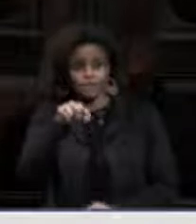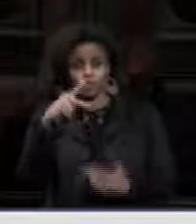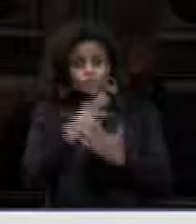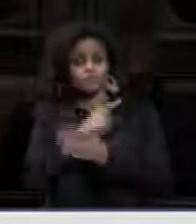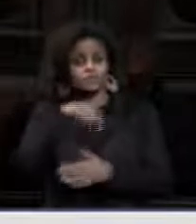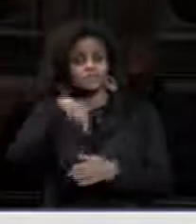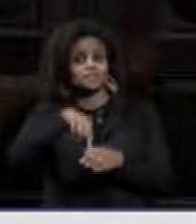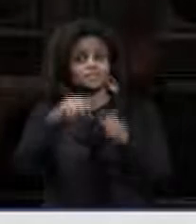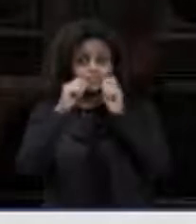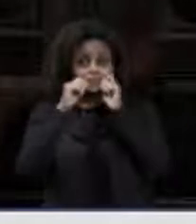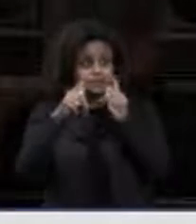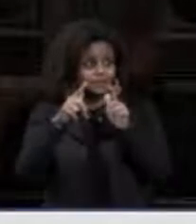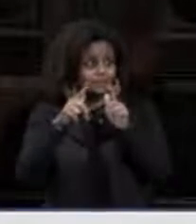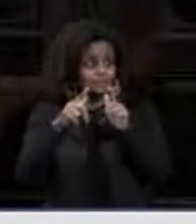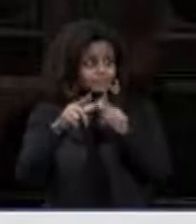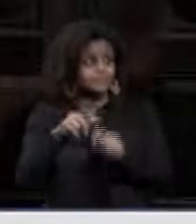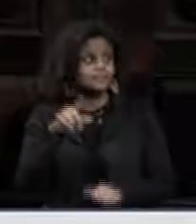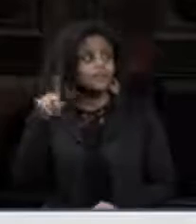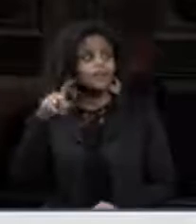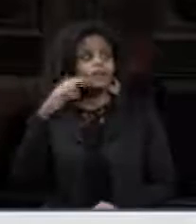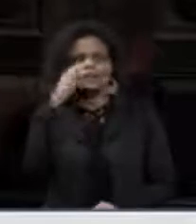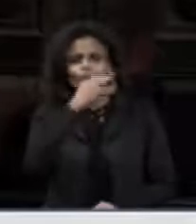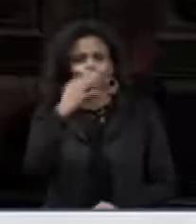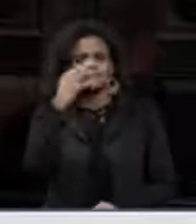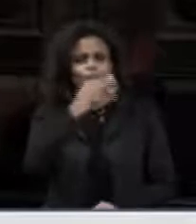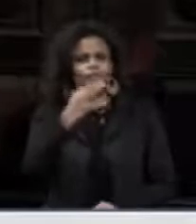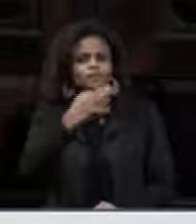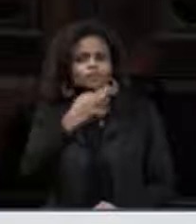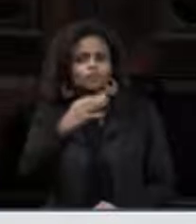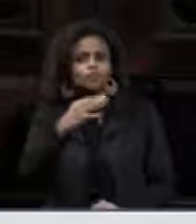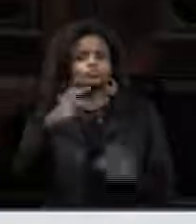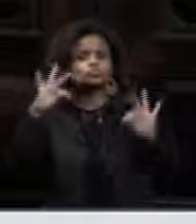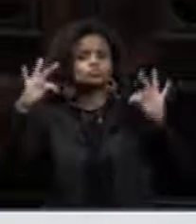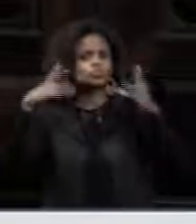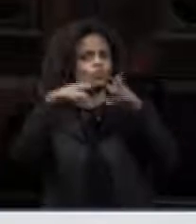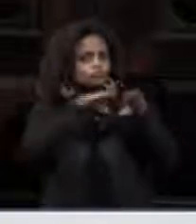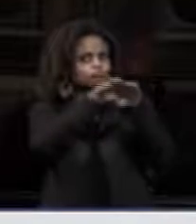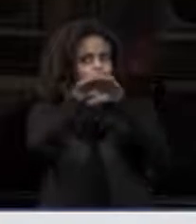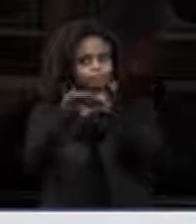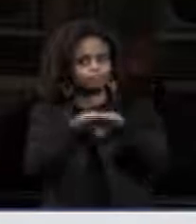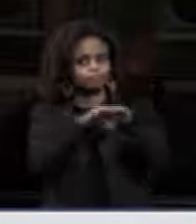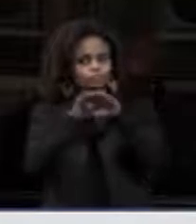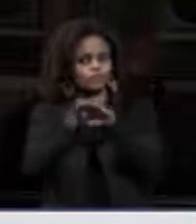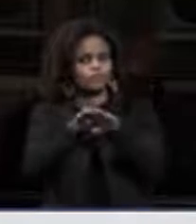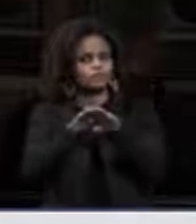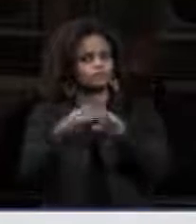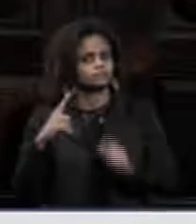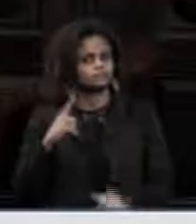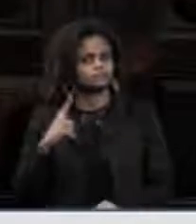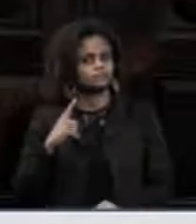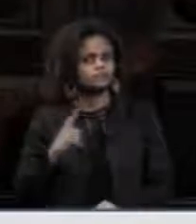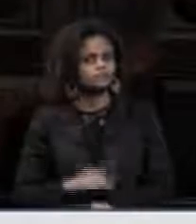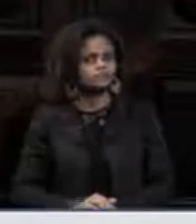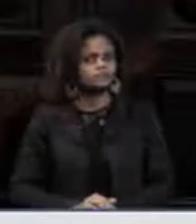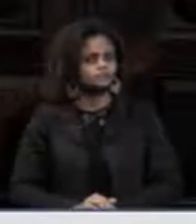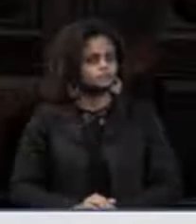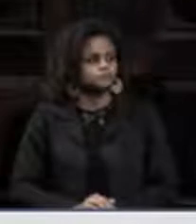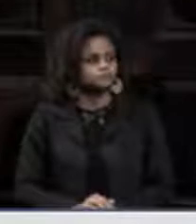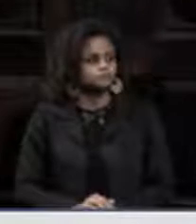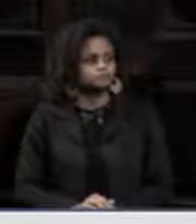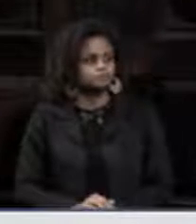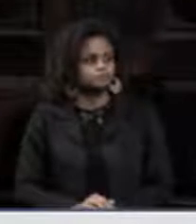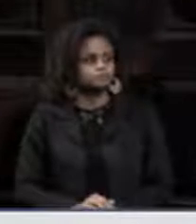dentro, praticamente é uma opinião que não livra ninguém. Parece que todos têm o mesmo tipo de atitude, o que não é